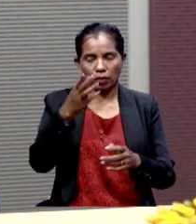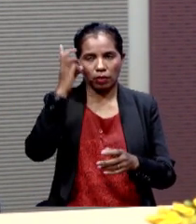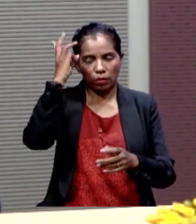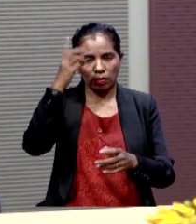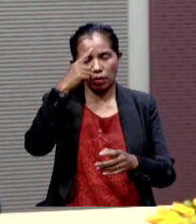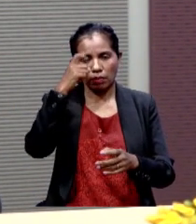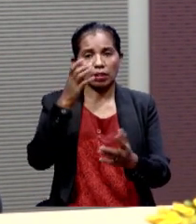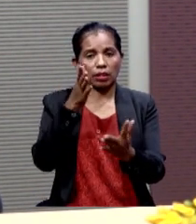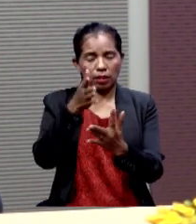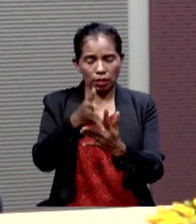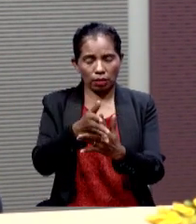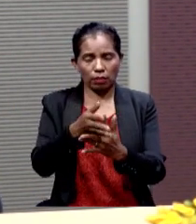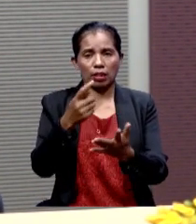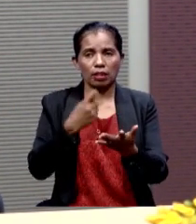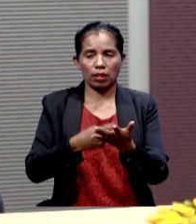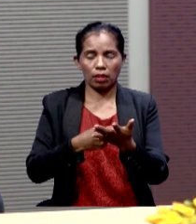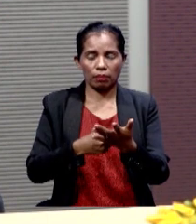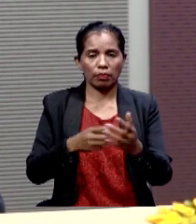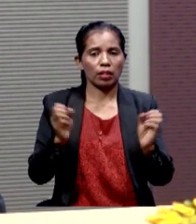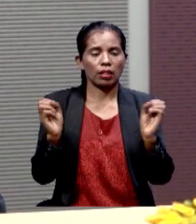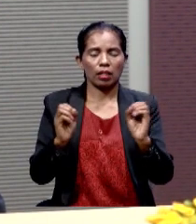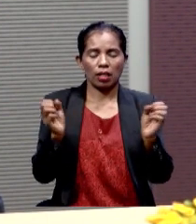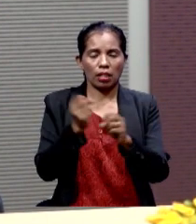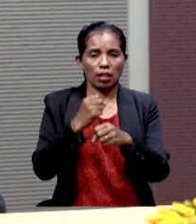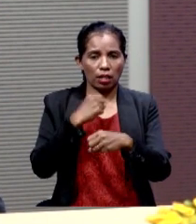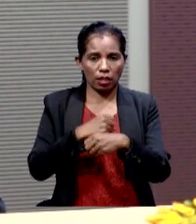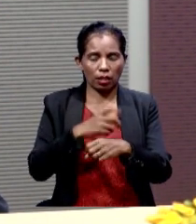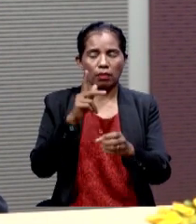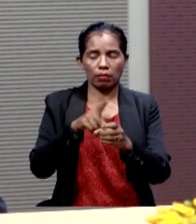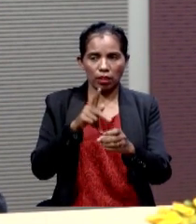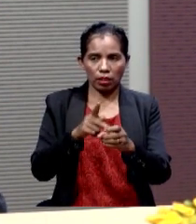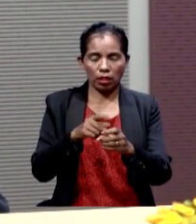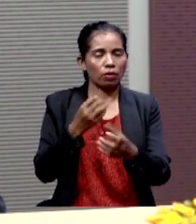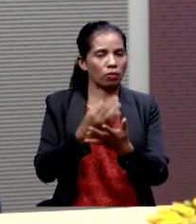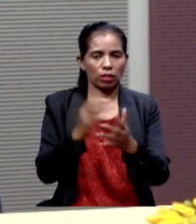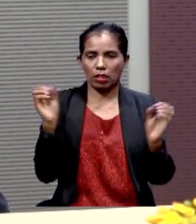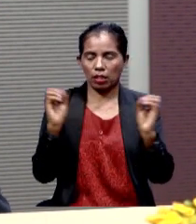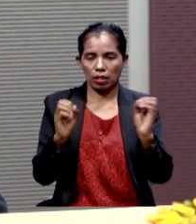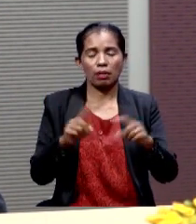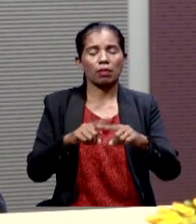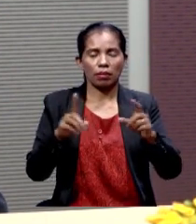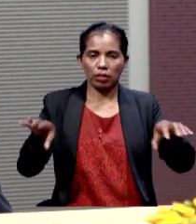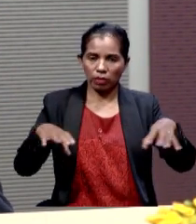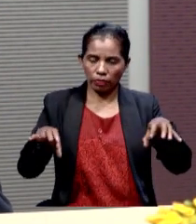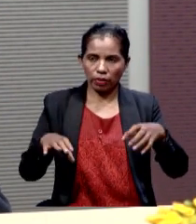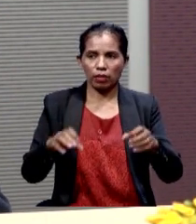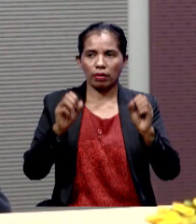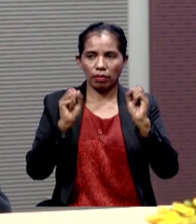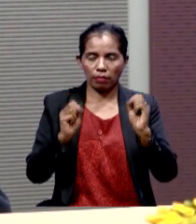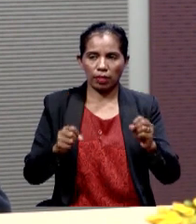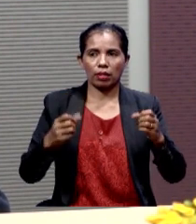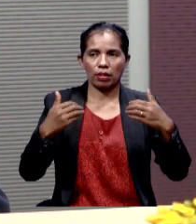estamos em período de sem produção, vai um ano produção significa que estamos. Mas bem, esforço ser né, projeto ser nemos, bele